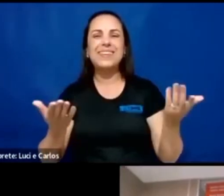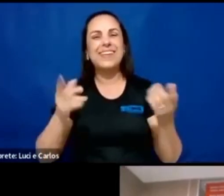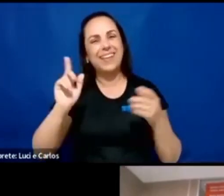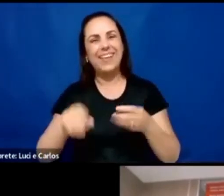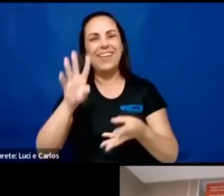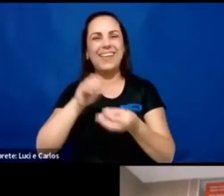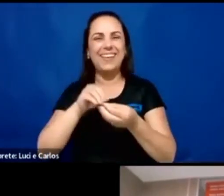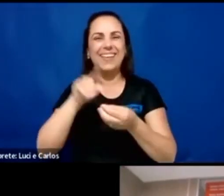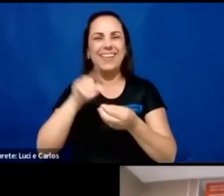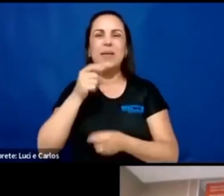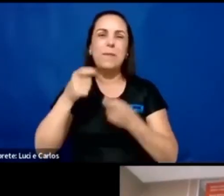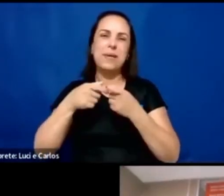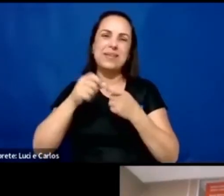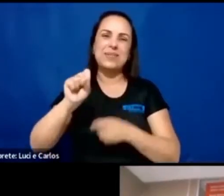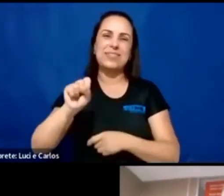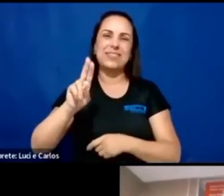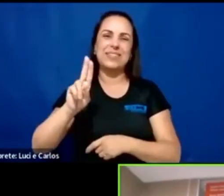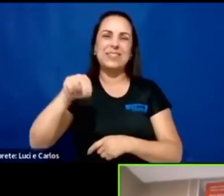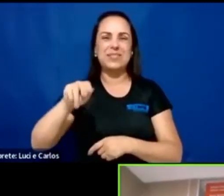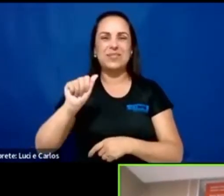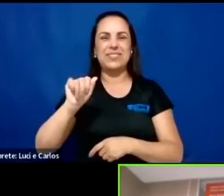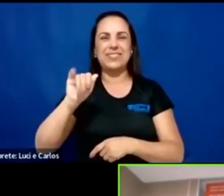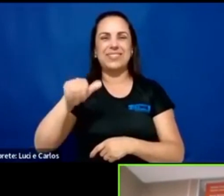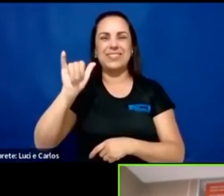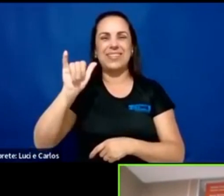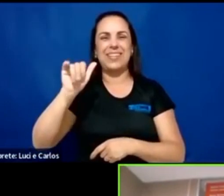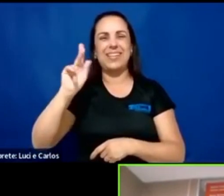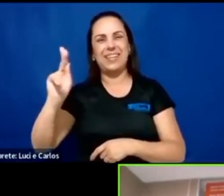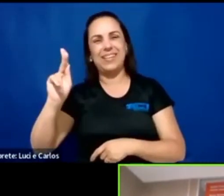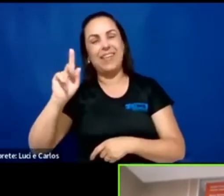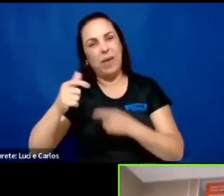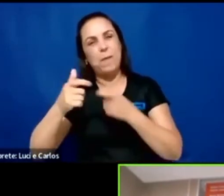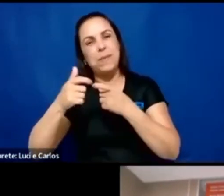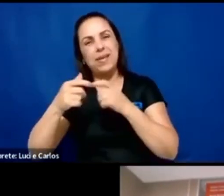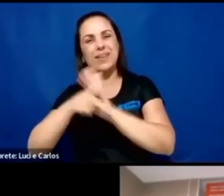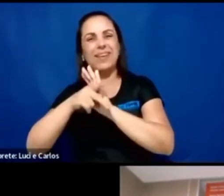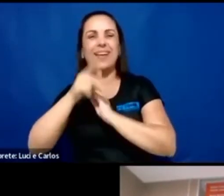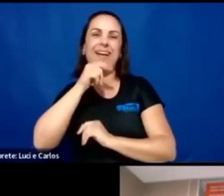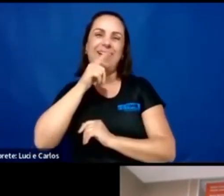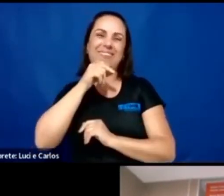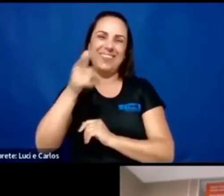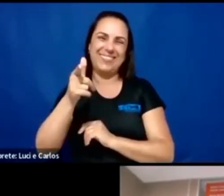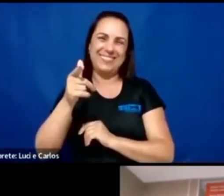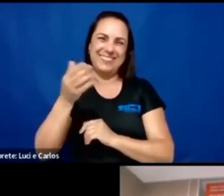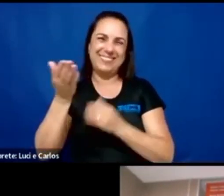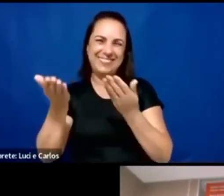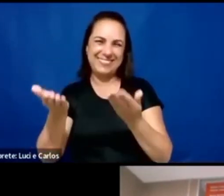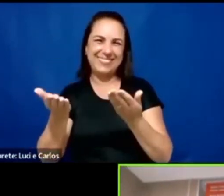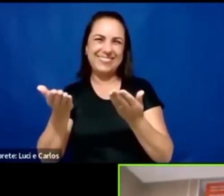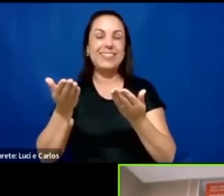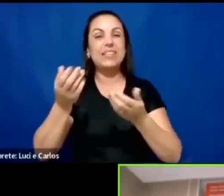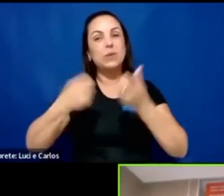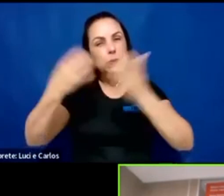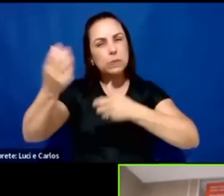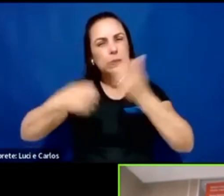água. Tá certo? Como vamos chamar ele, né? Porque o que nós vimos